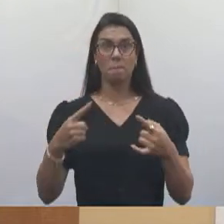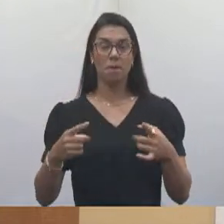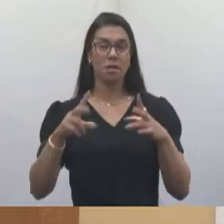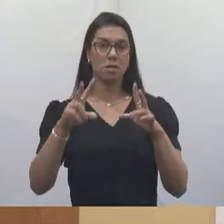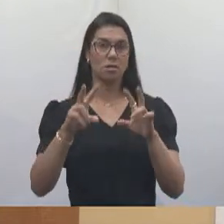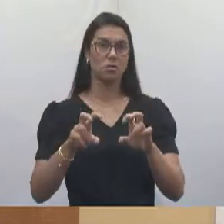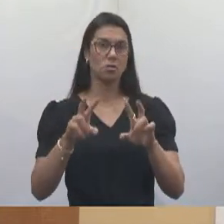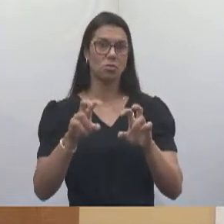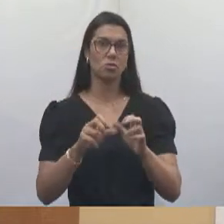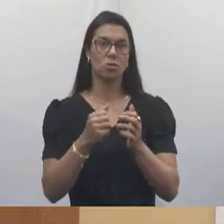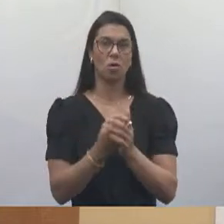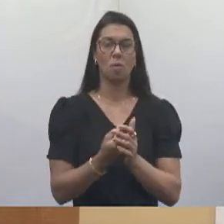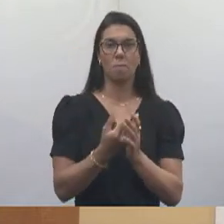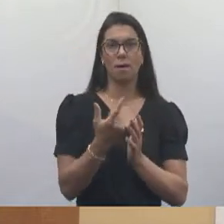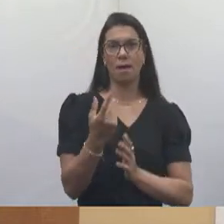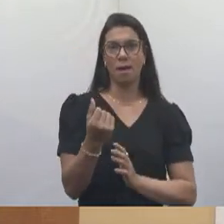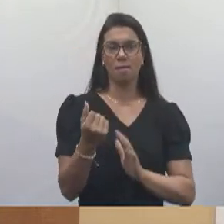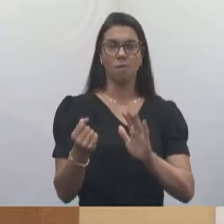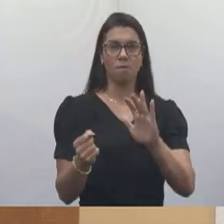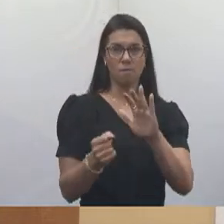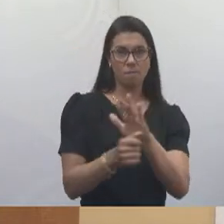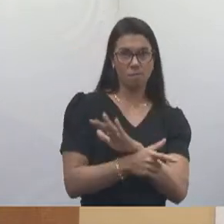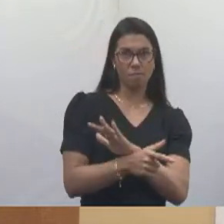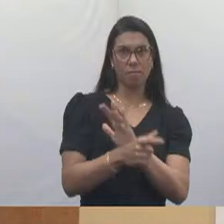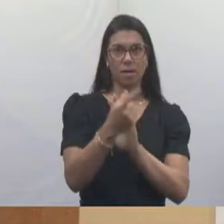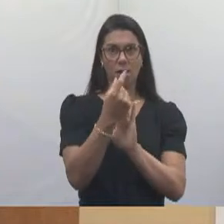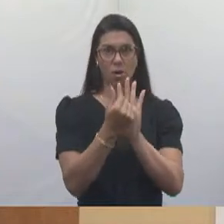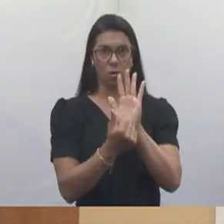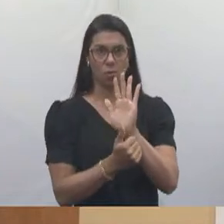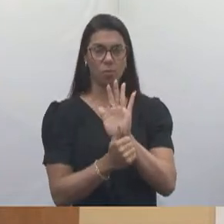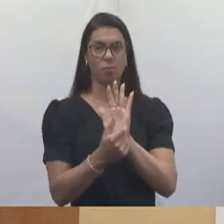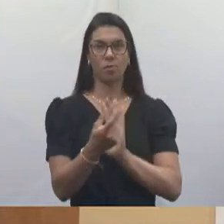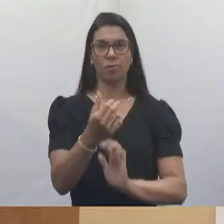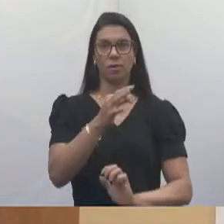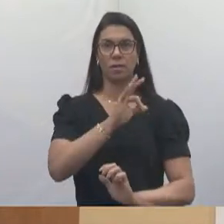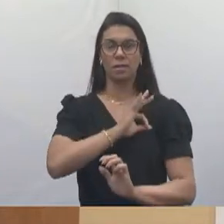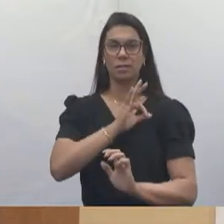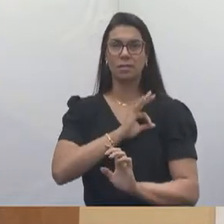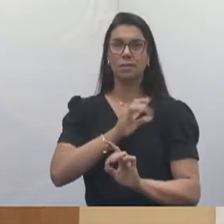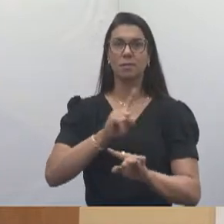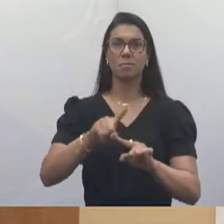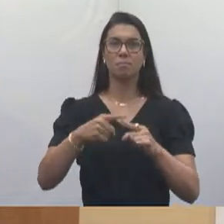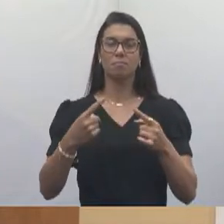respeito aos aspectos econômicos e financeiros, no quadro geral, se verifica que a